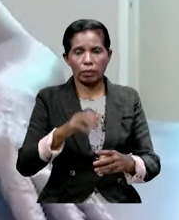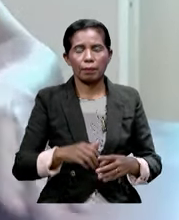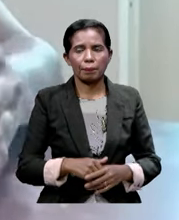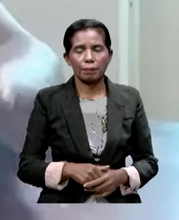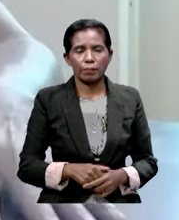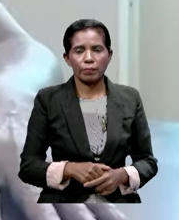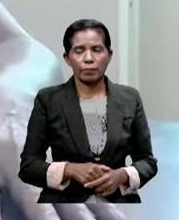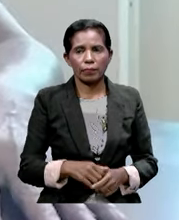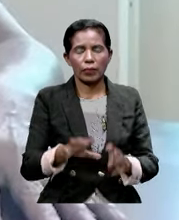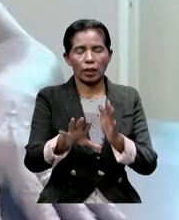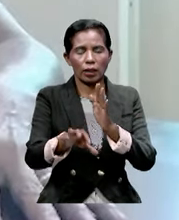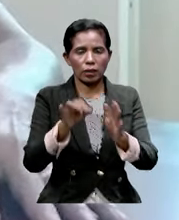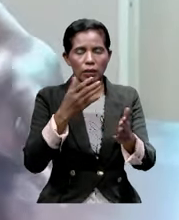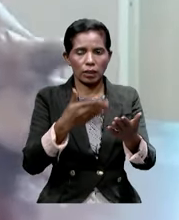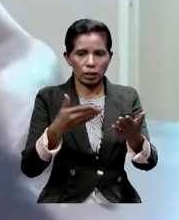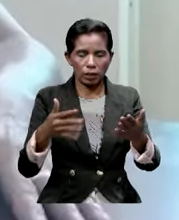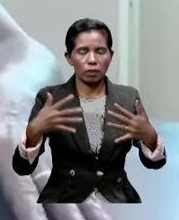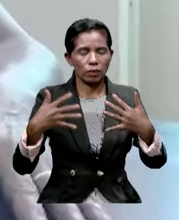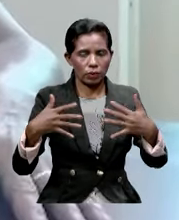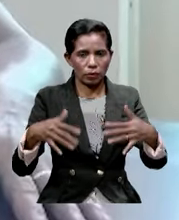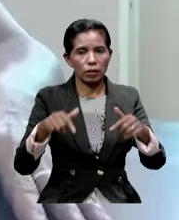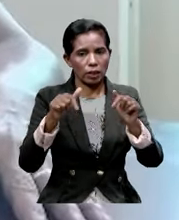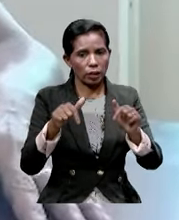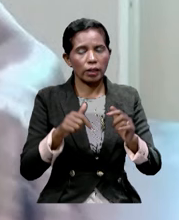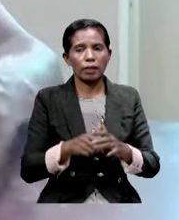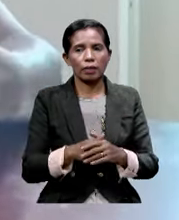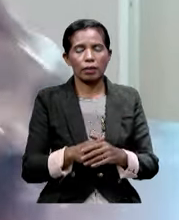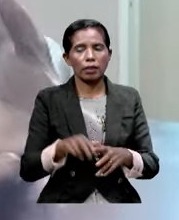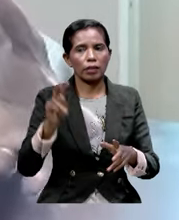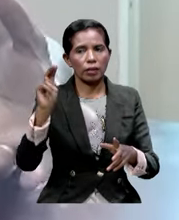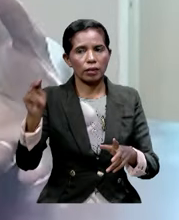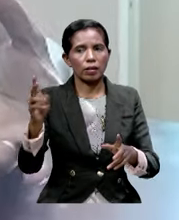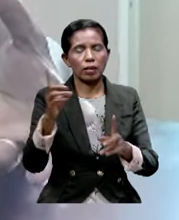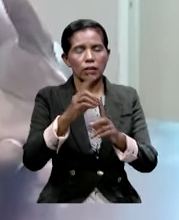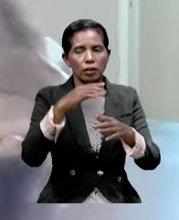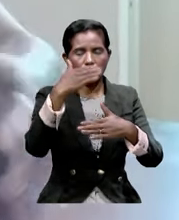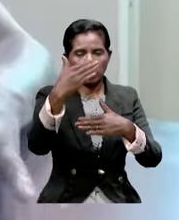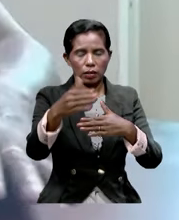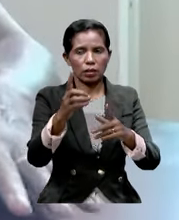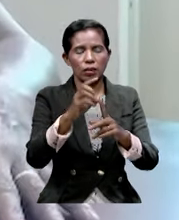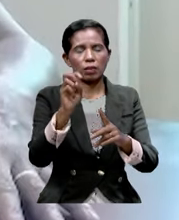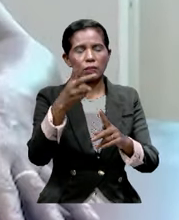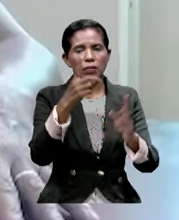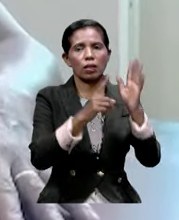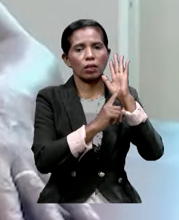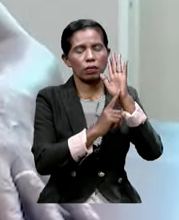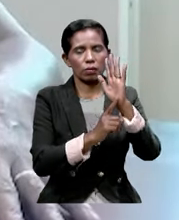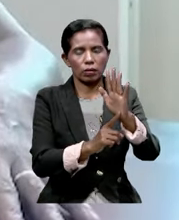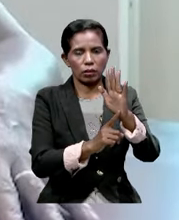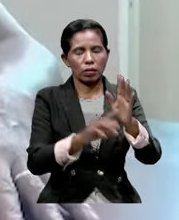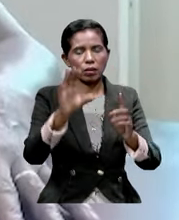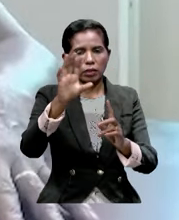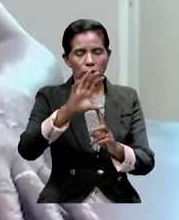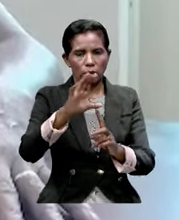e retante material explosivo bazuca idane nia e loron turmai e de 12 informa que das pa comando